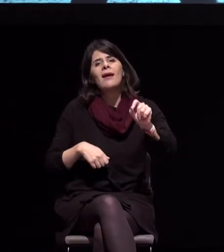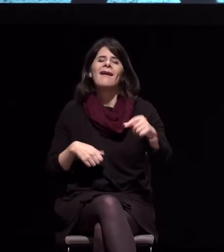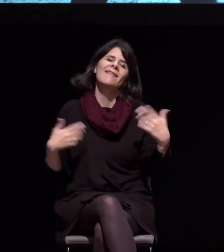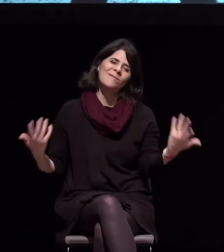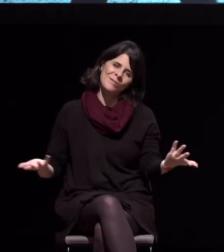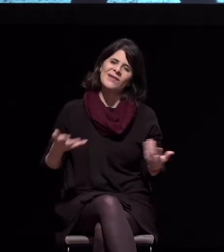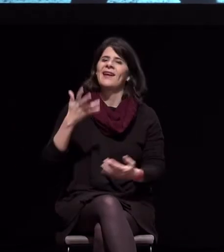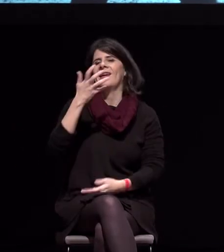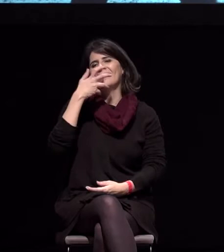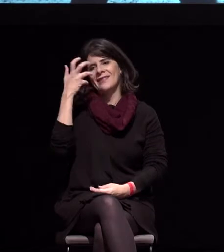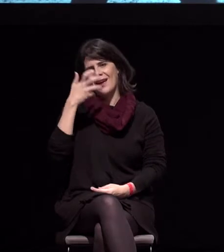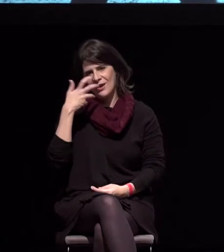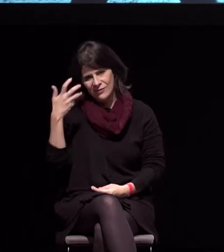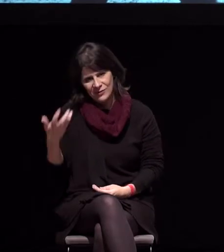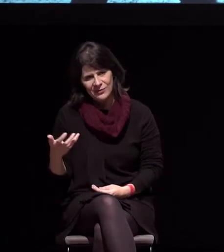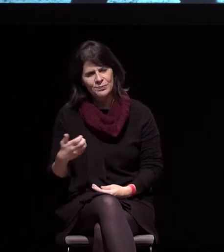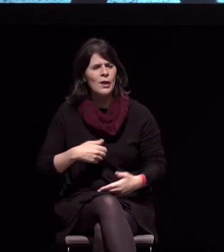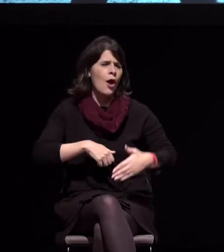Cantavam,